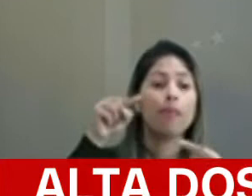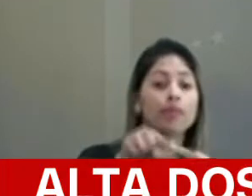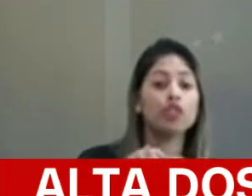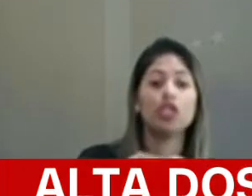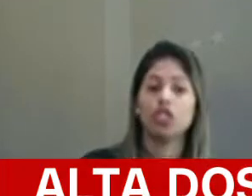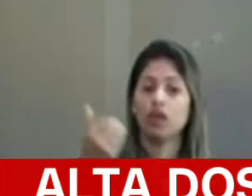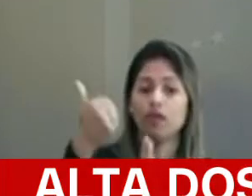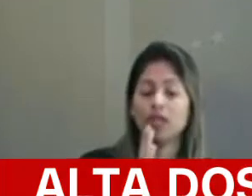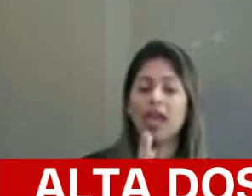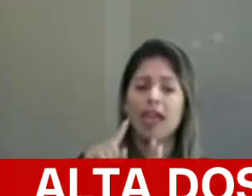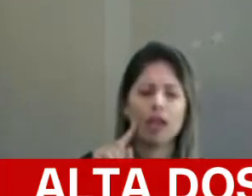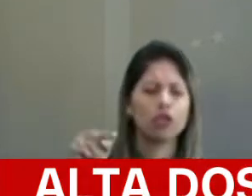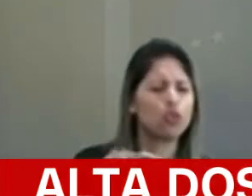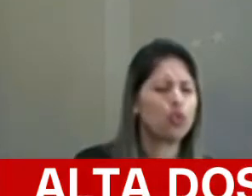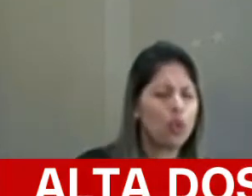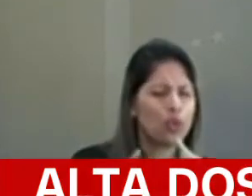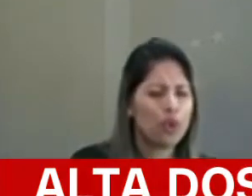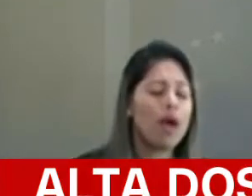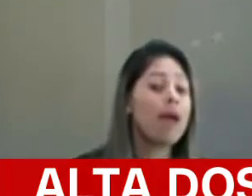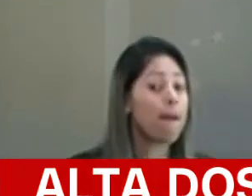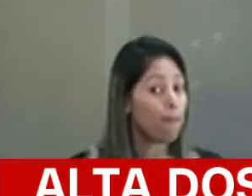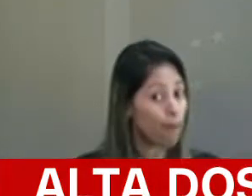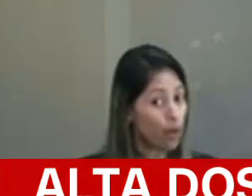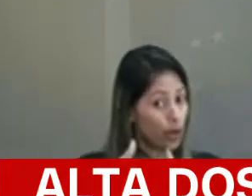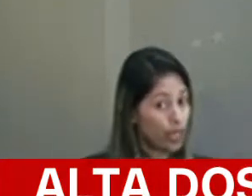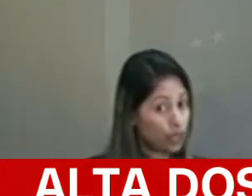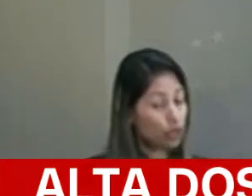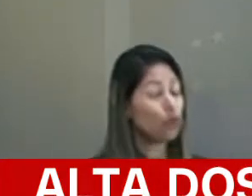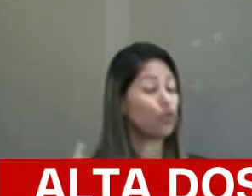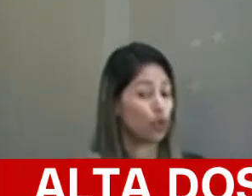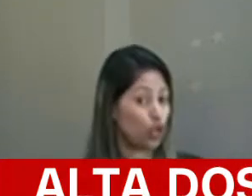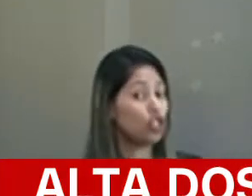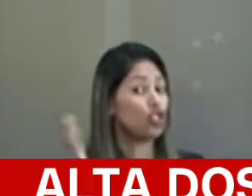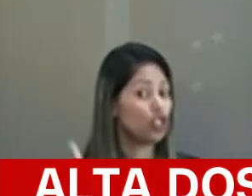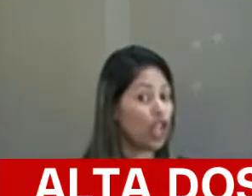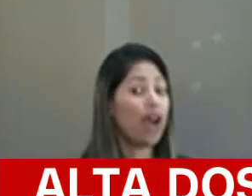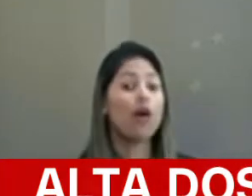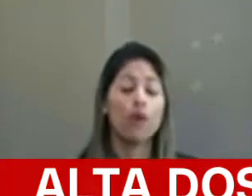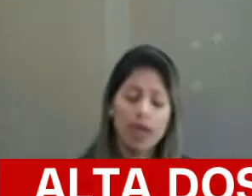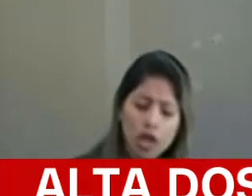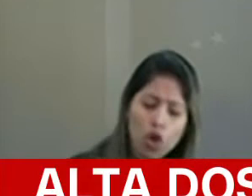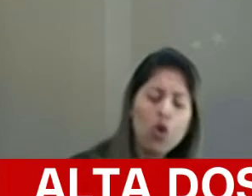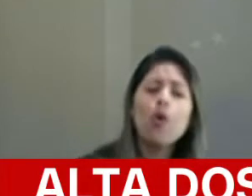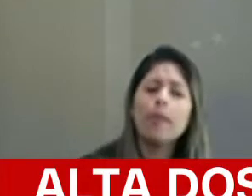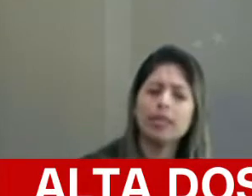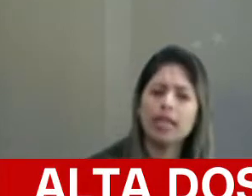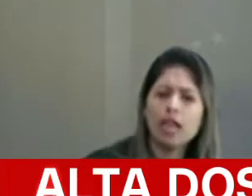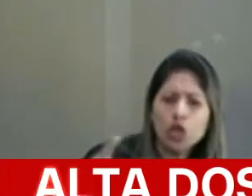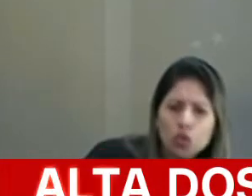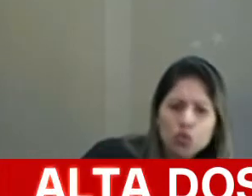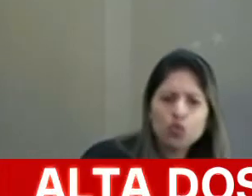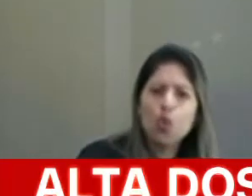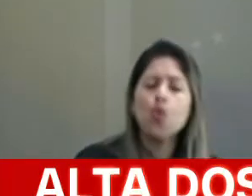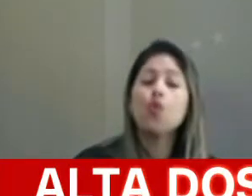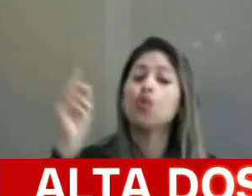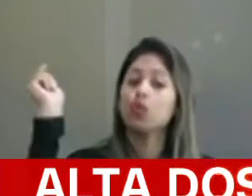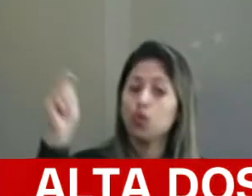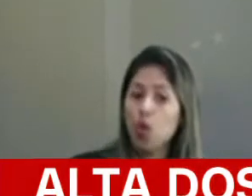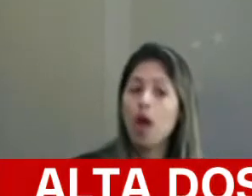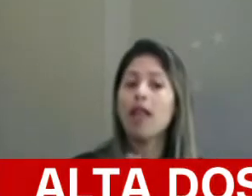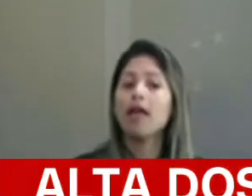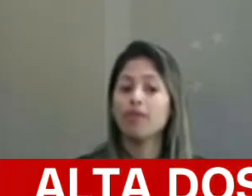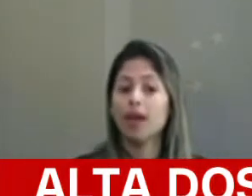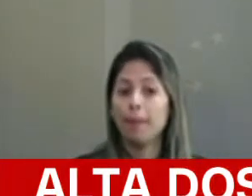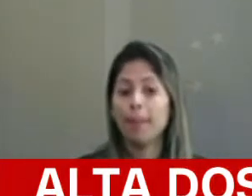fins a que se destina. No mérito, inicialmente é importante consignar que a aplicação do princípio